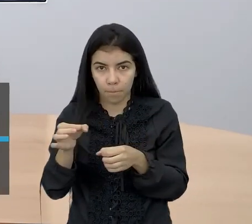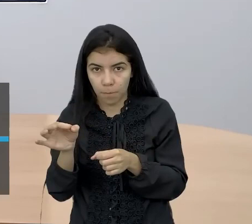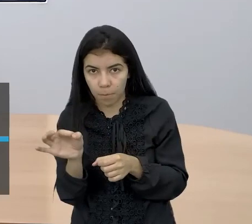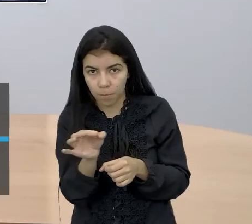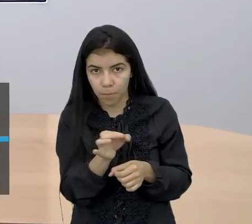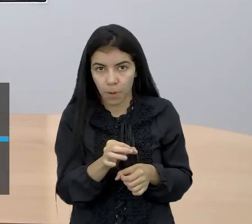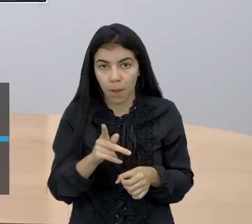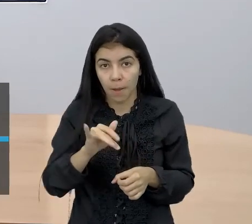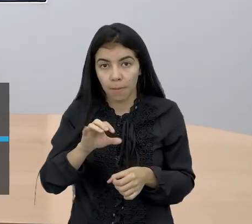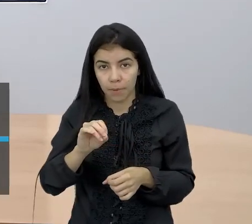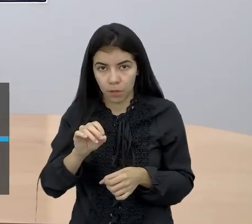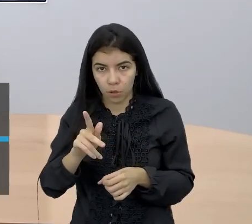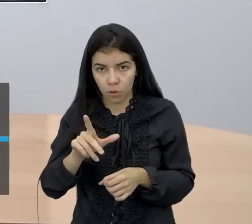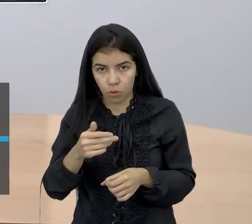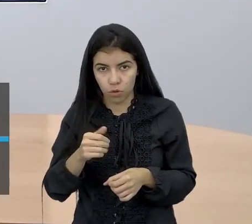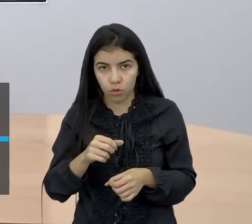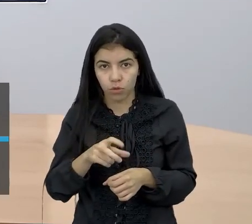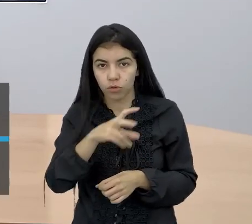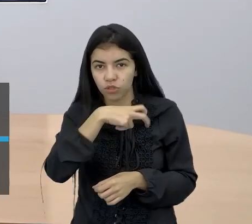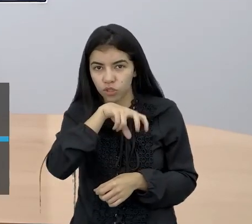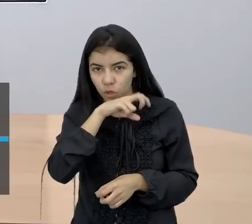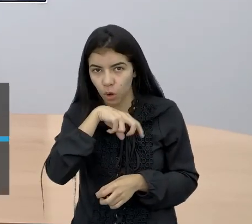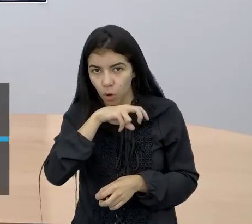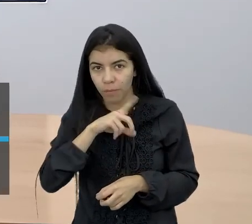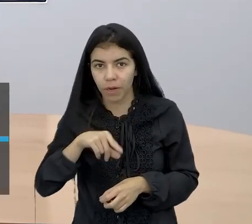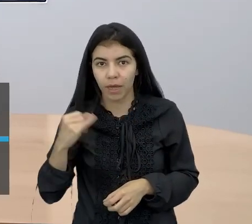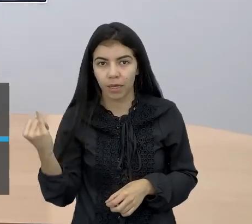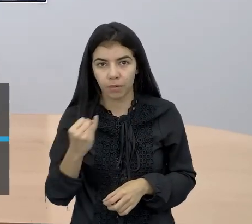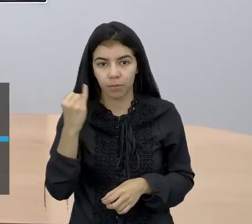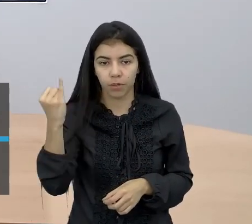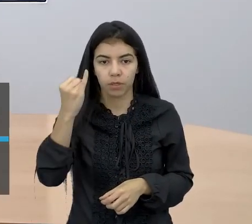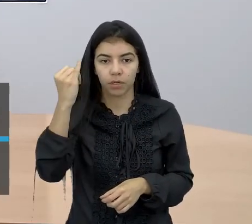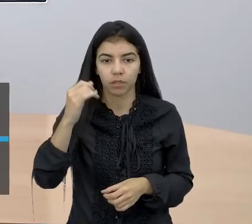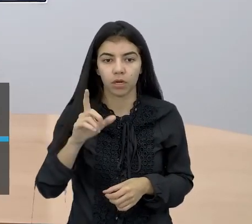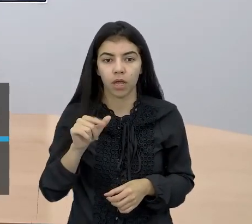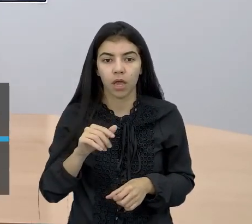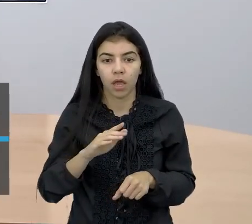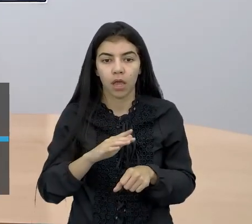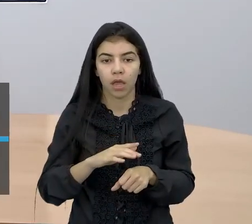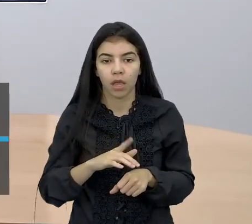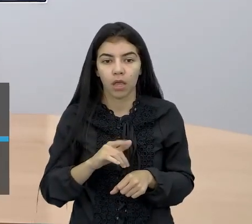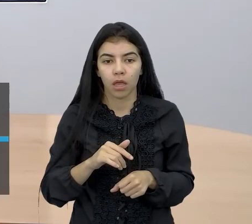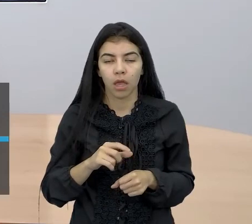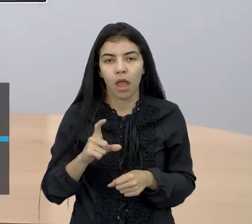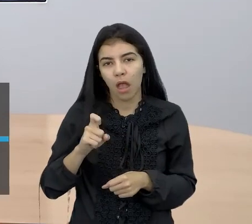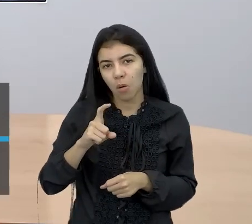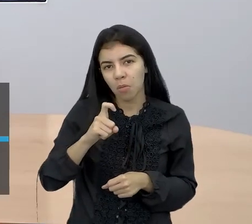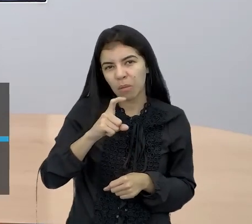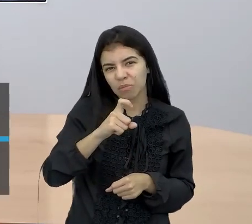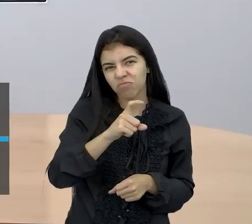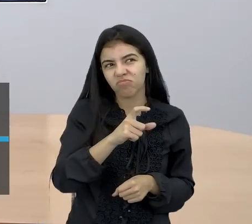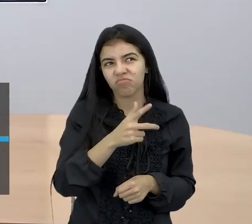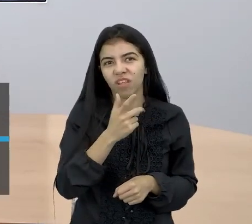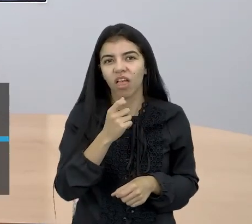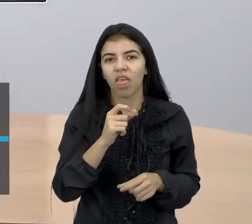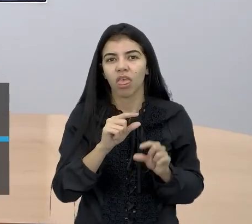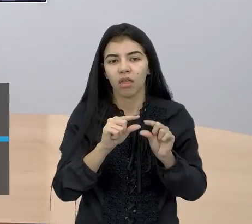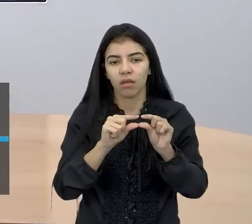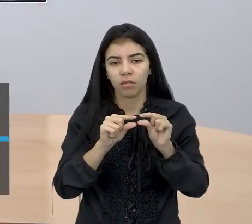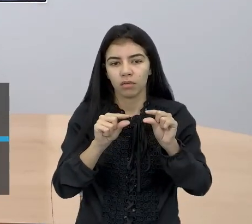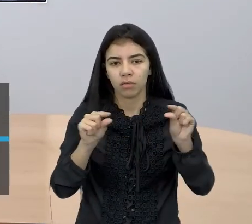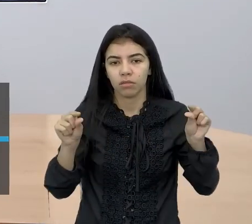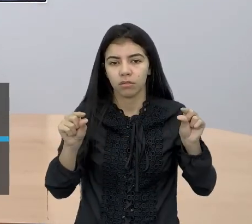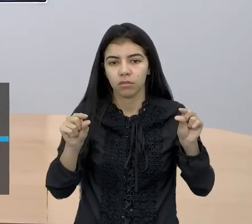de cobra também, que são importantes, são maiorzinhos ali. É uma minhoca com perninhas, vamos dizer assim, só que ele tem uma carapaça